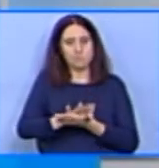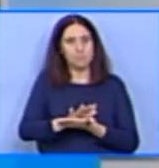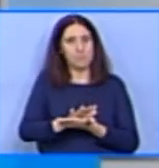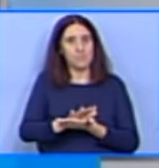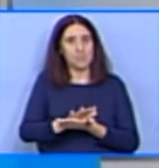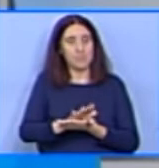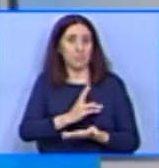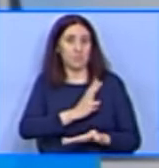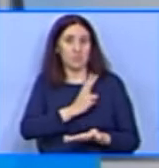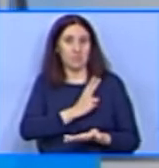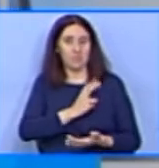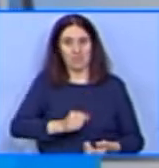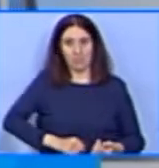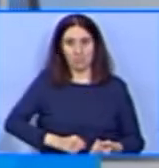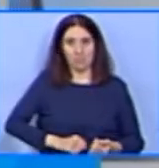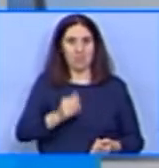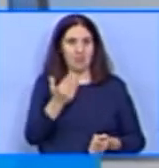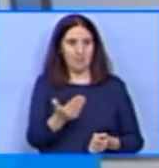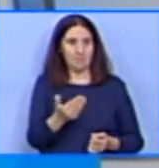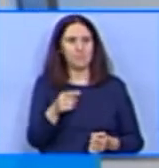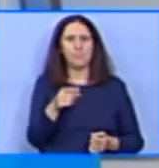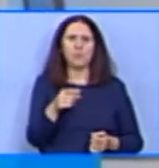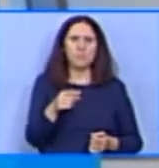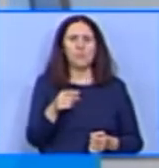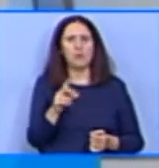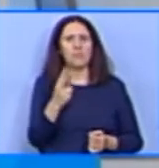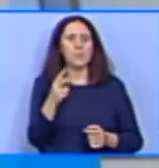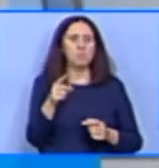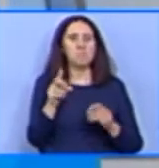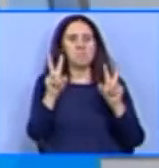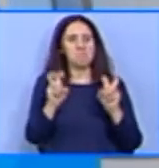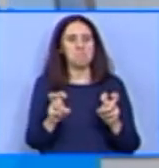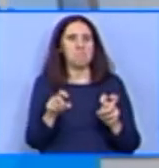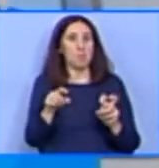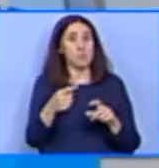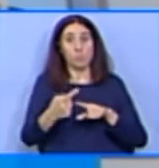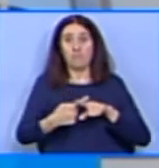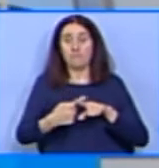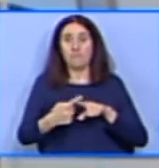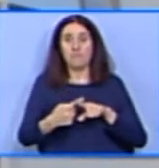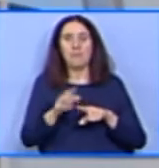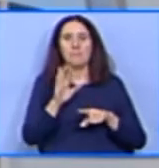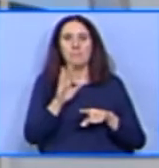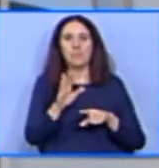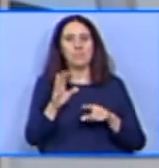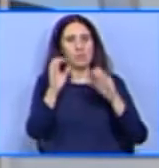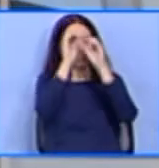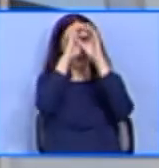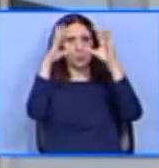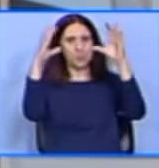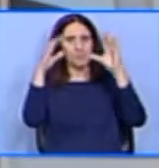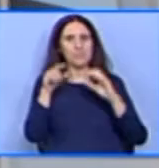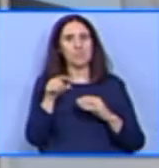Universidade Católica. São duas coisas, não tanto os títulos que aqui estão, embora estes também sejam interessantes, mas o conceito.